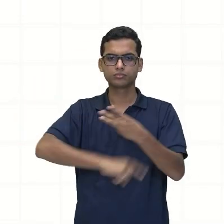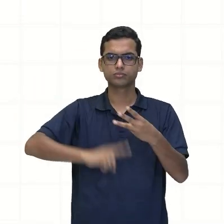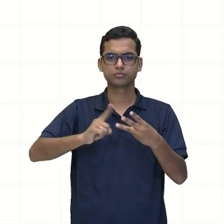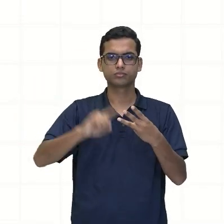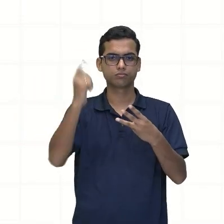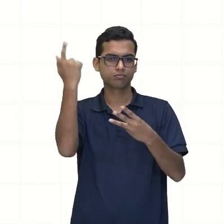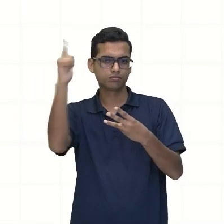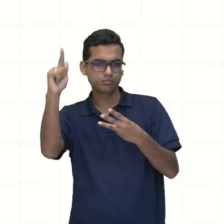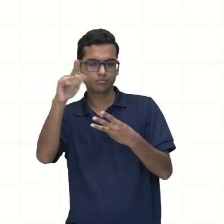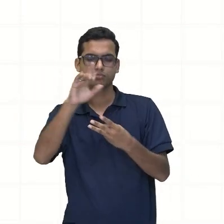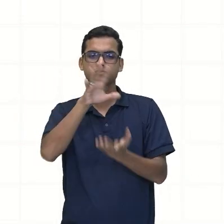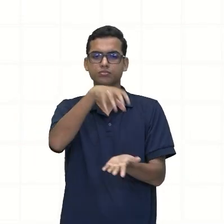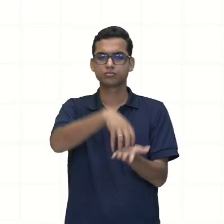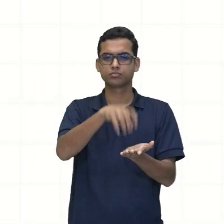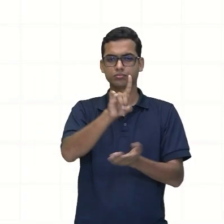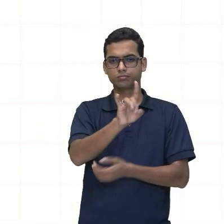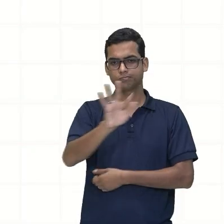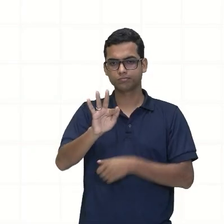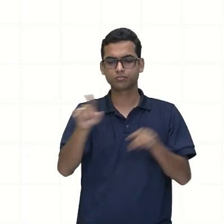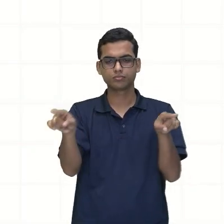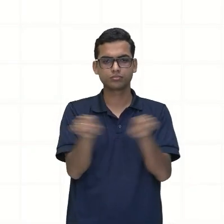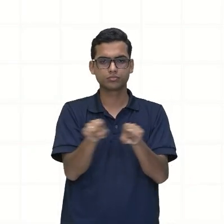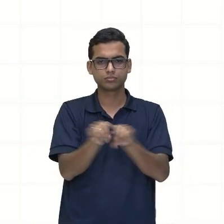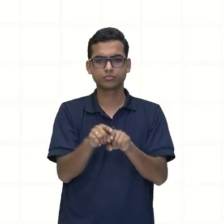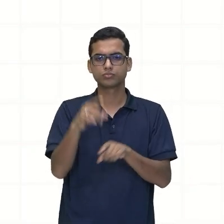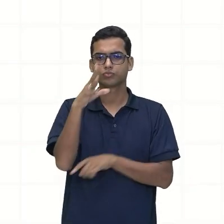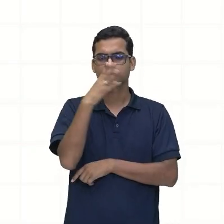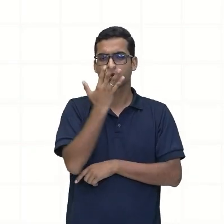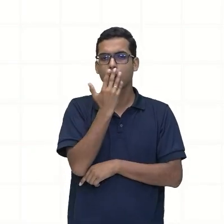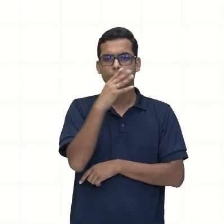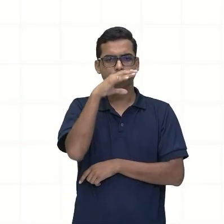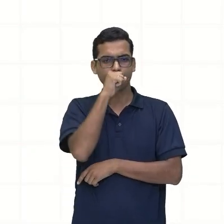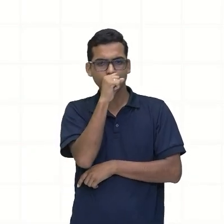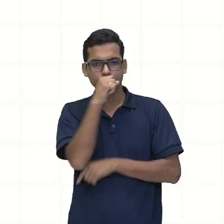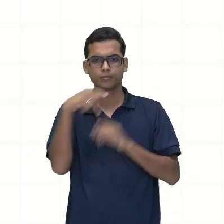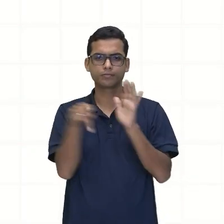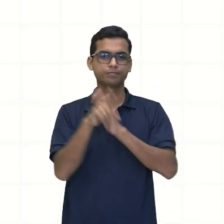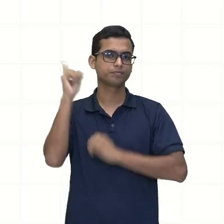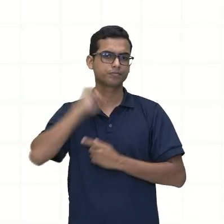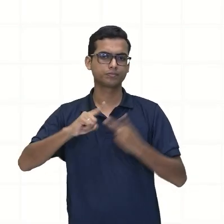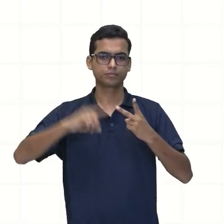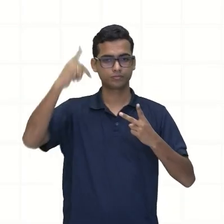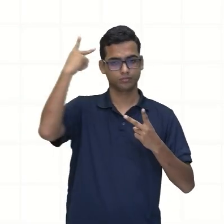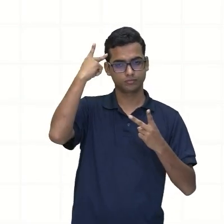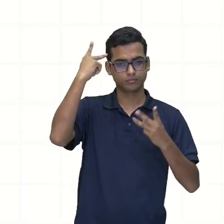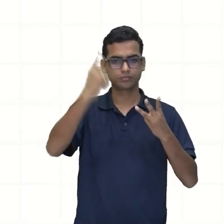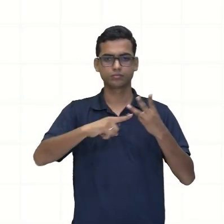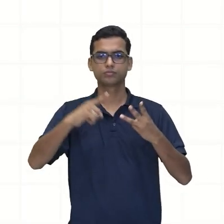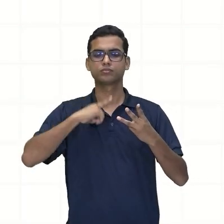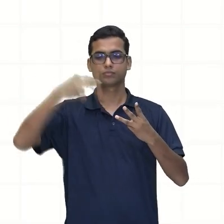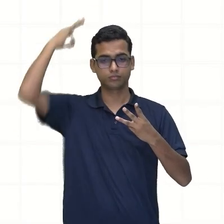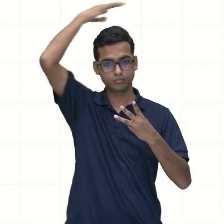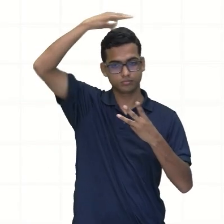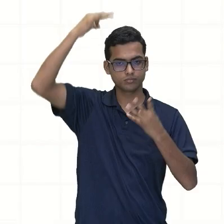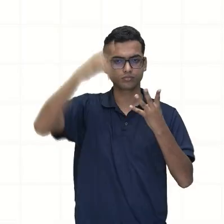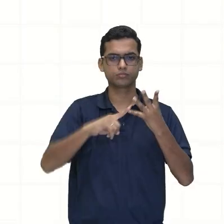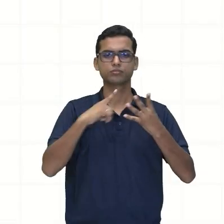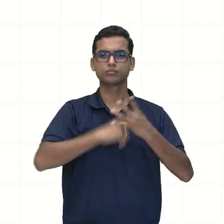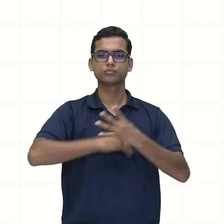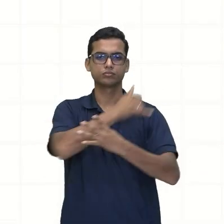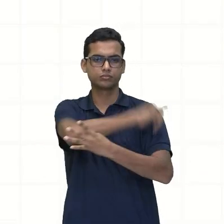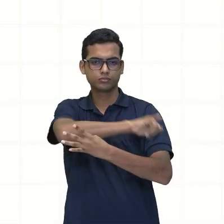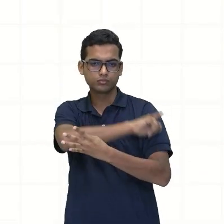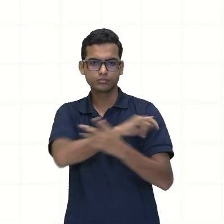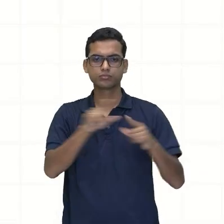laranja, nós temos a região sudeste. E Paraná, Santa Catarina e Rio Grande do Sul, a gente tem a região sul, né? Então,